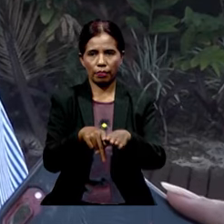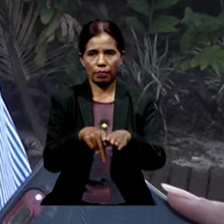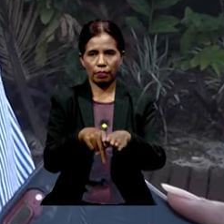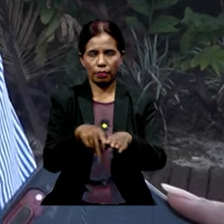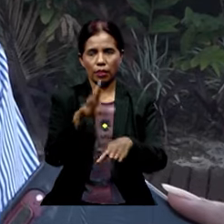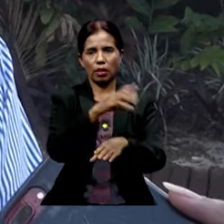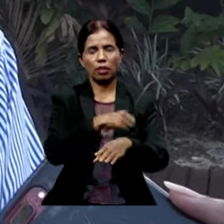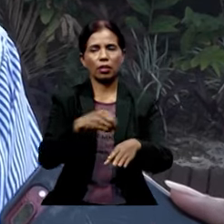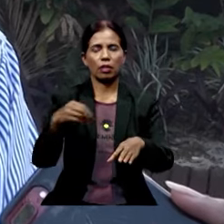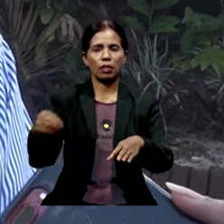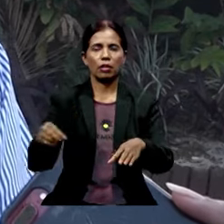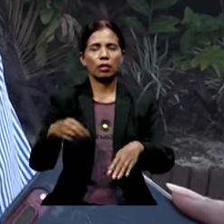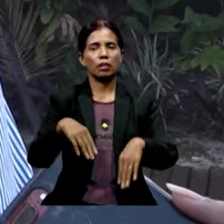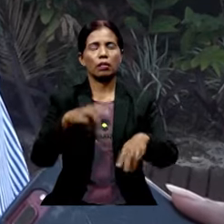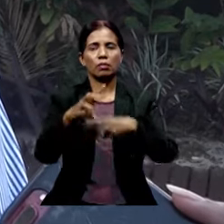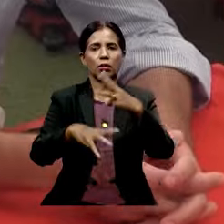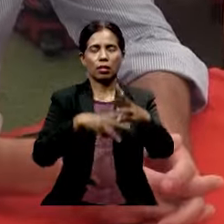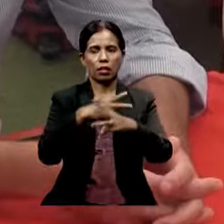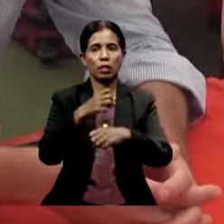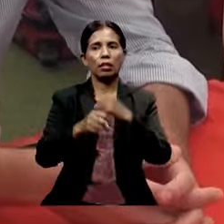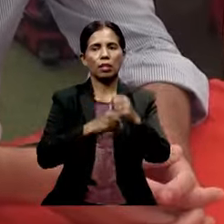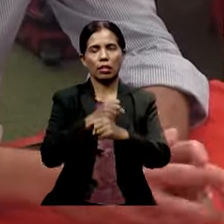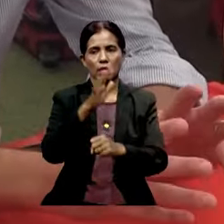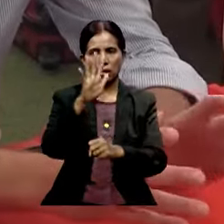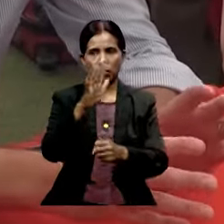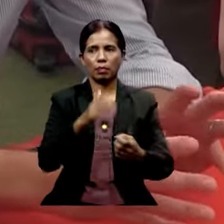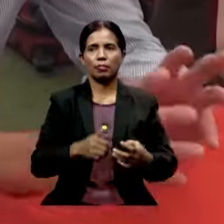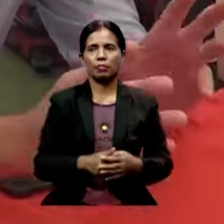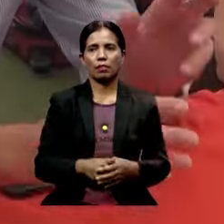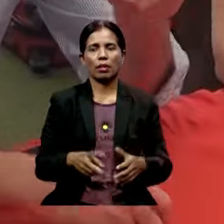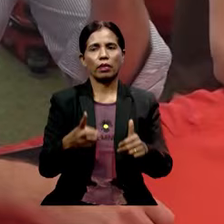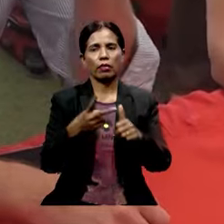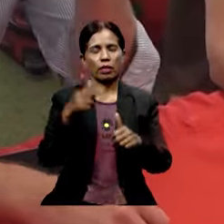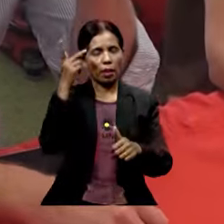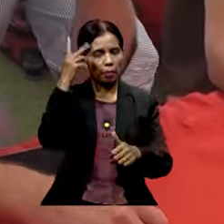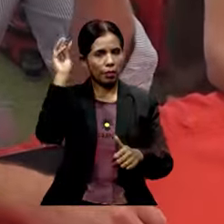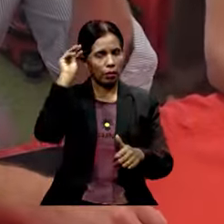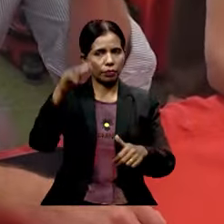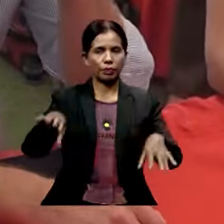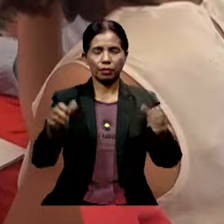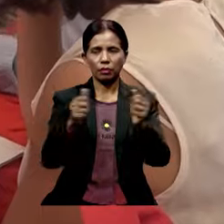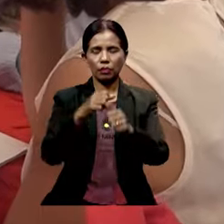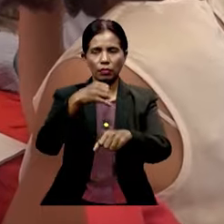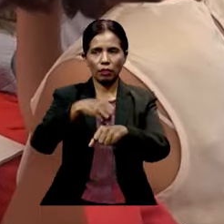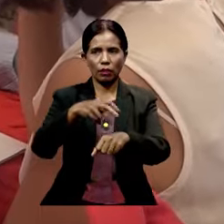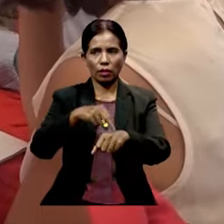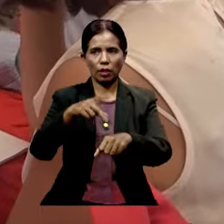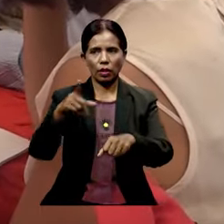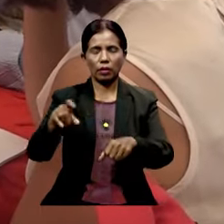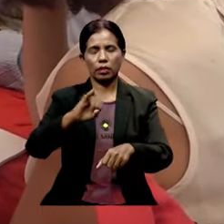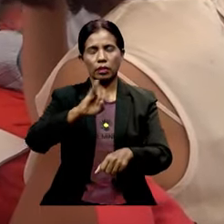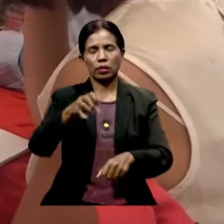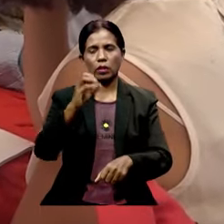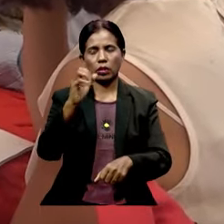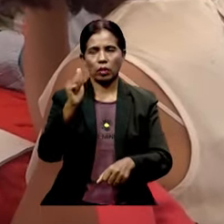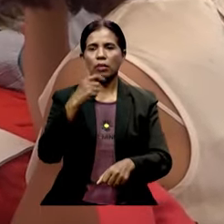Feira Mundial Tina Lima e Lara, né? Vice-ministro do Negócio Estrangeiro na Cooperação Internacional Itália, Giorgio Sili,